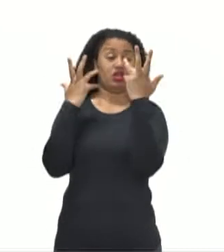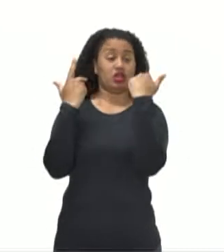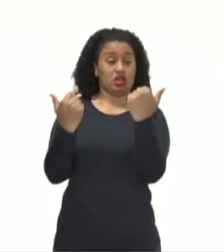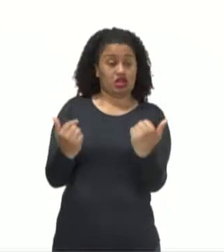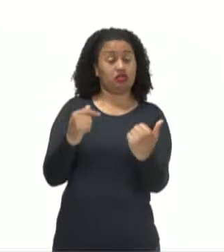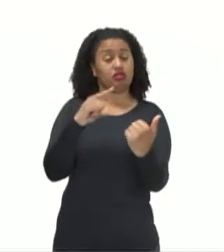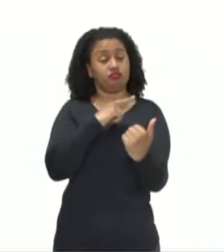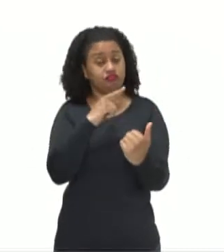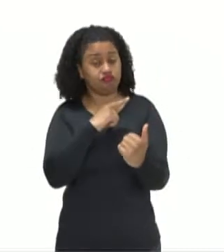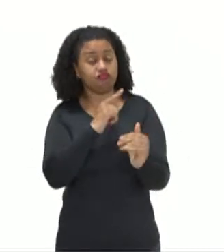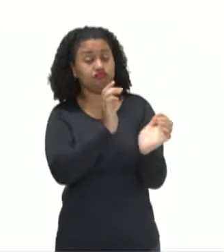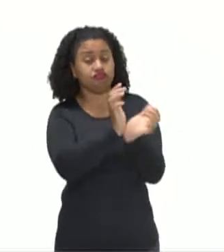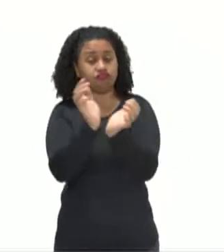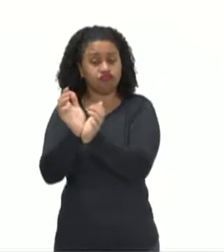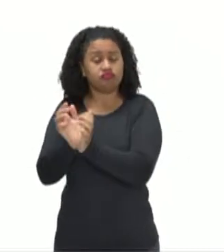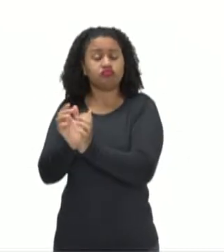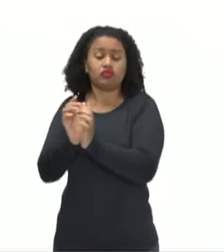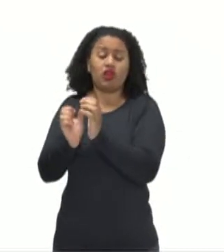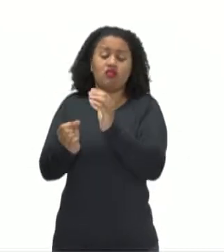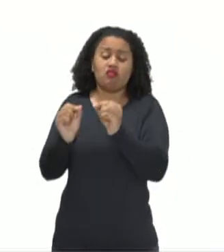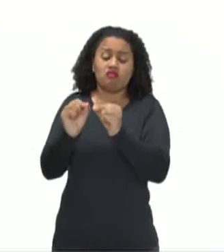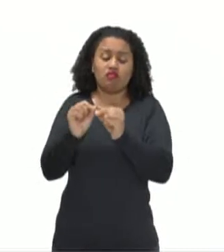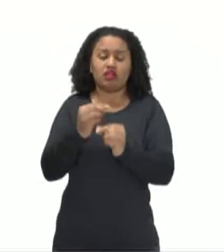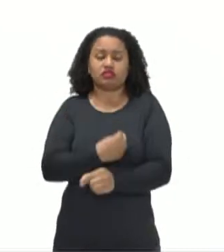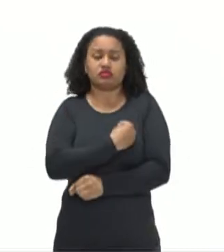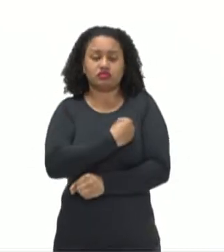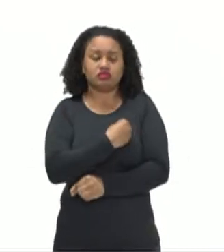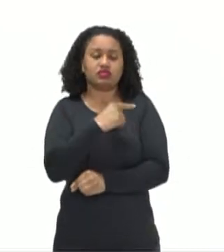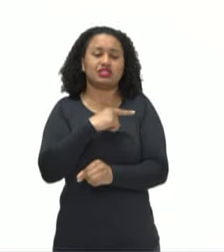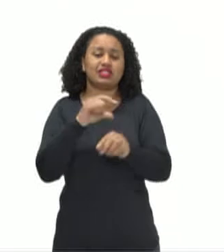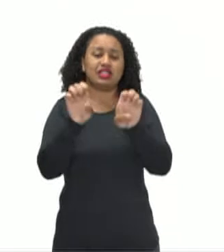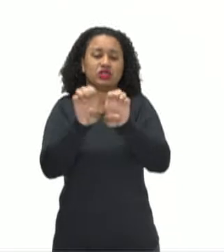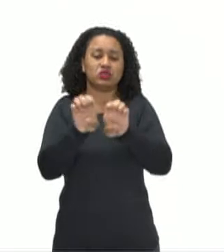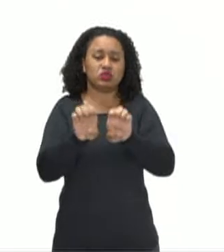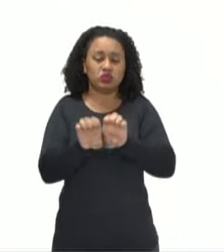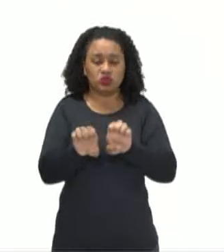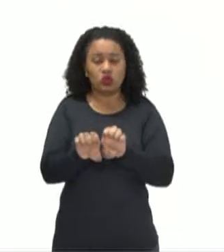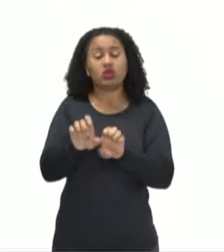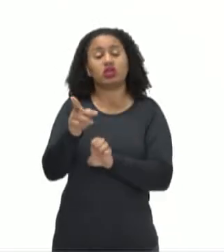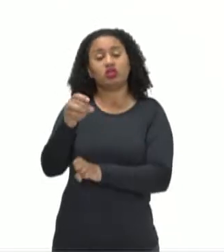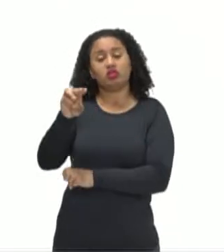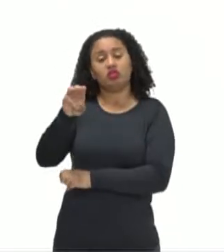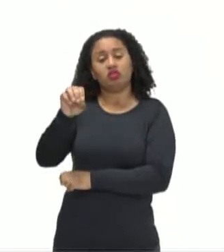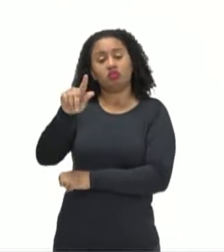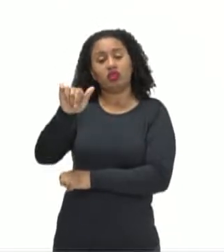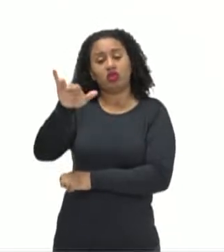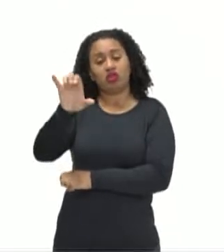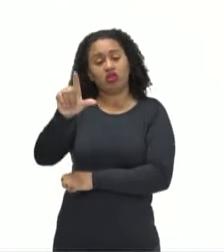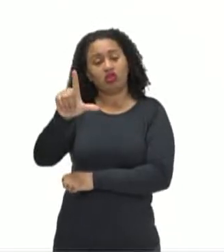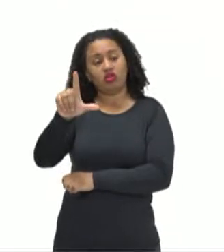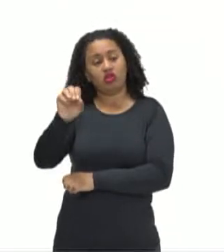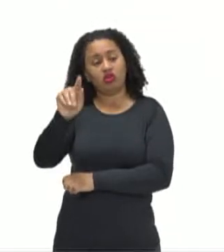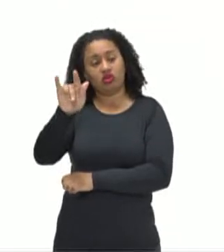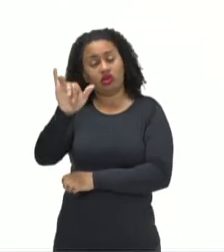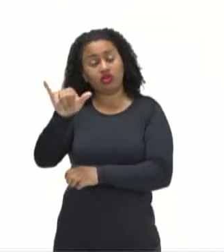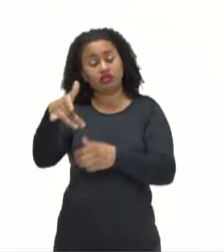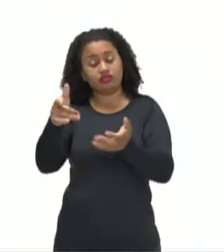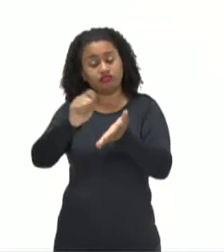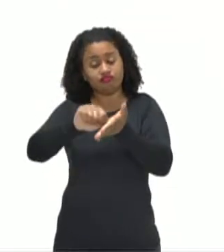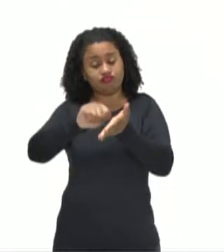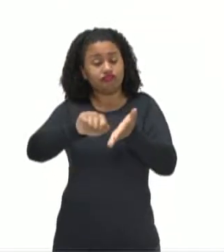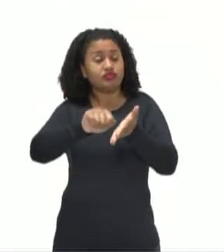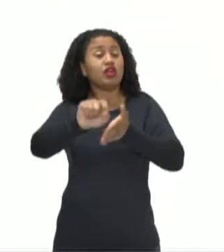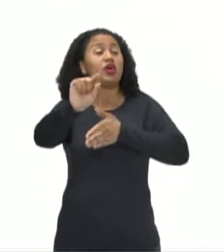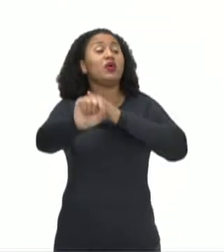das espécies produz nos seres vivos estruturas homólogas. Discorra, escreva então o